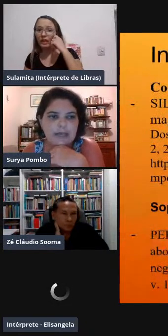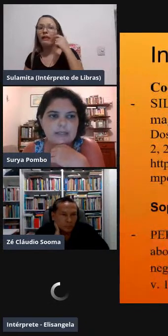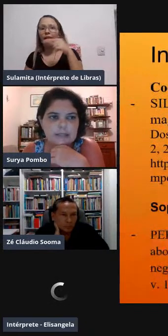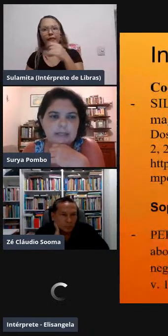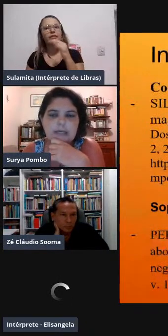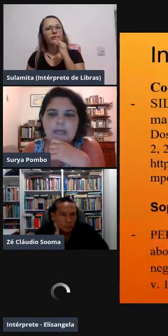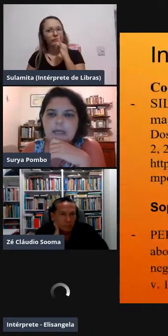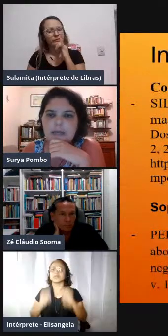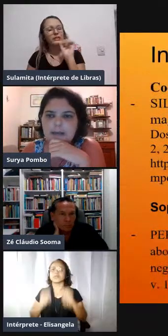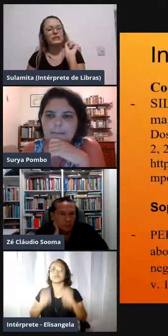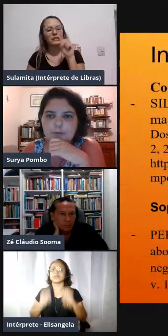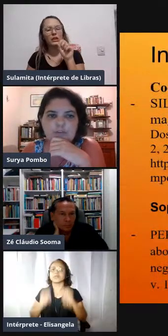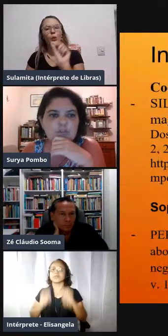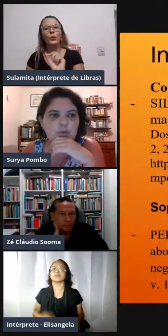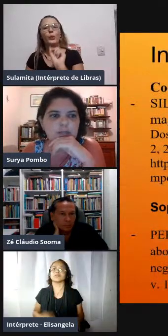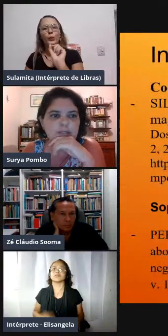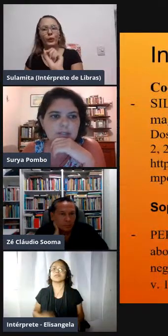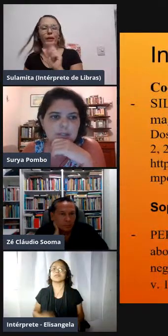tratam das mulheres